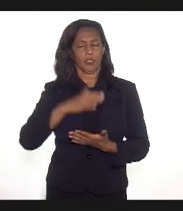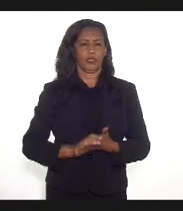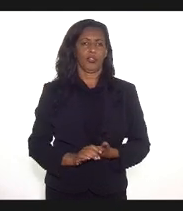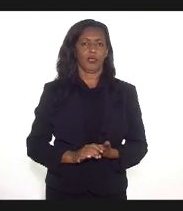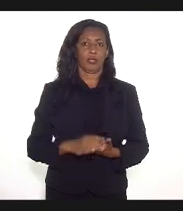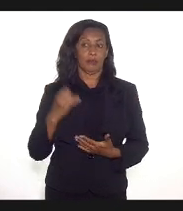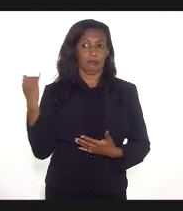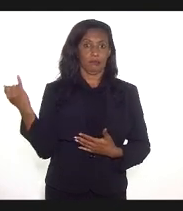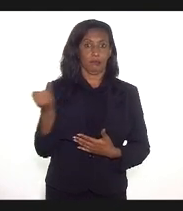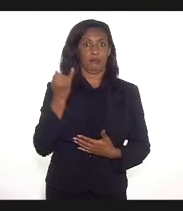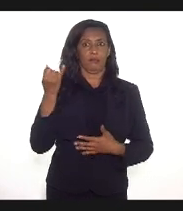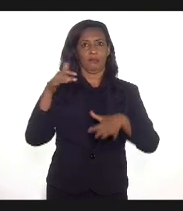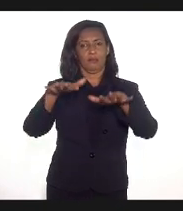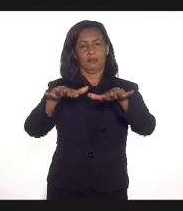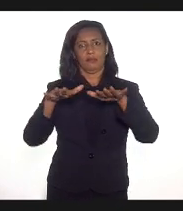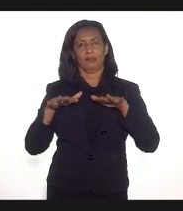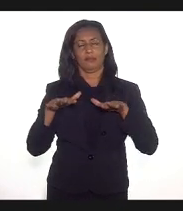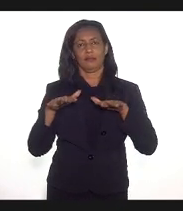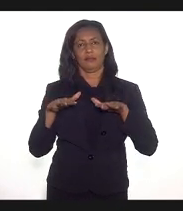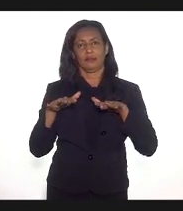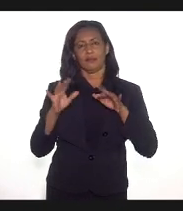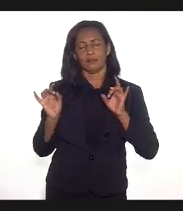nessa importante audiência,